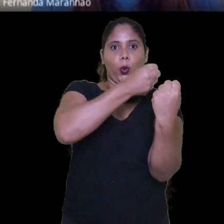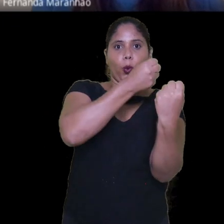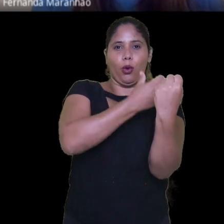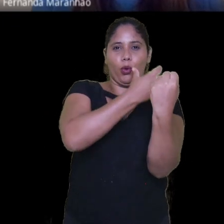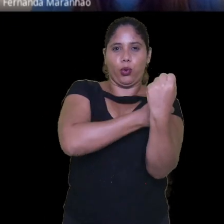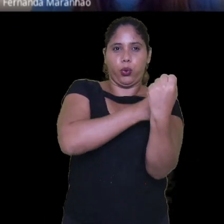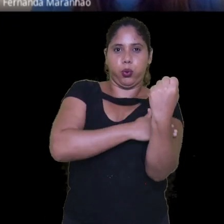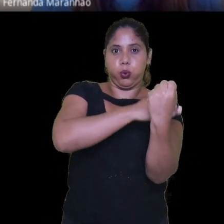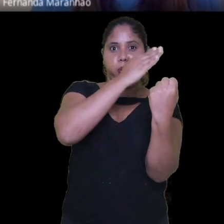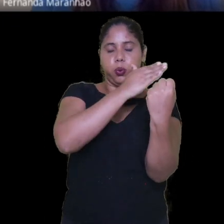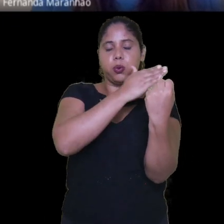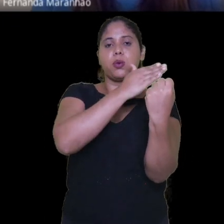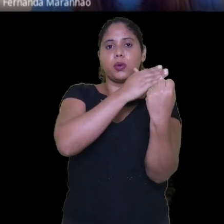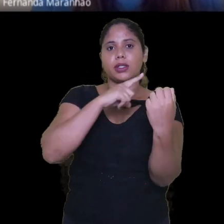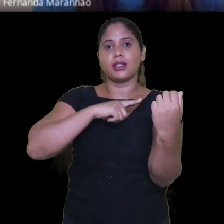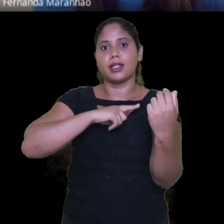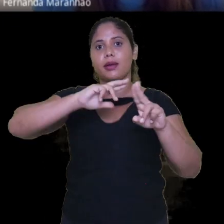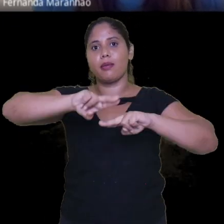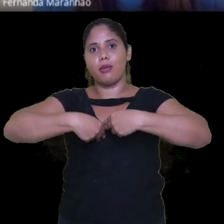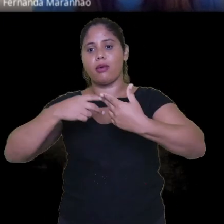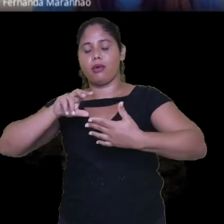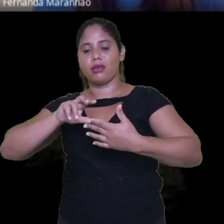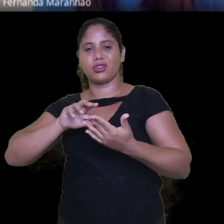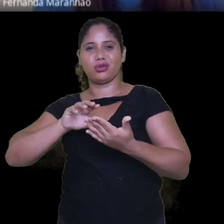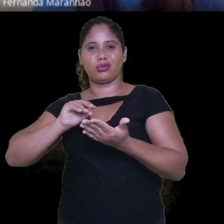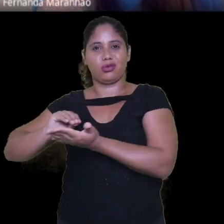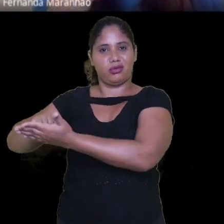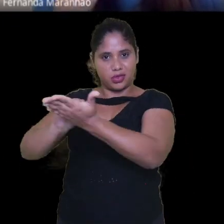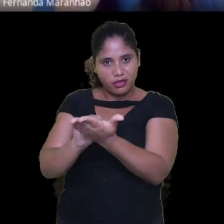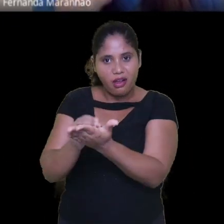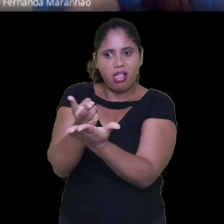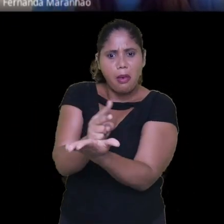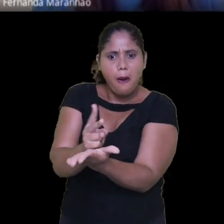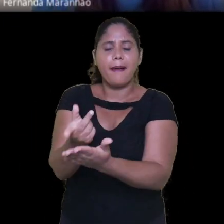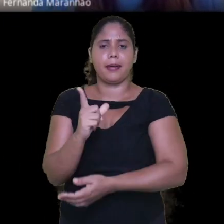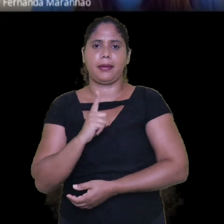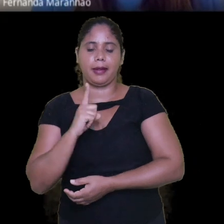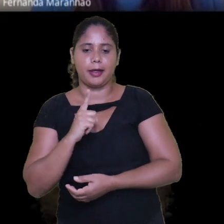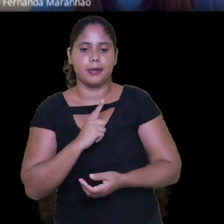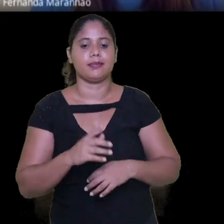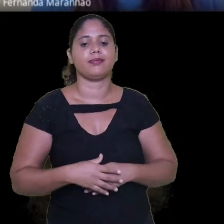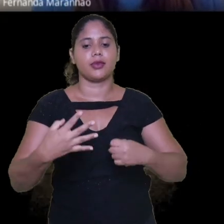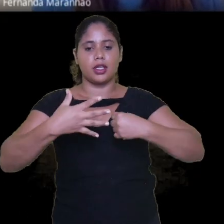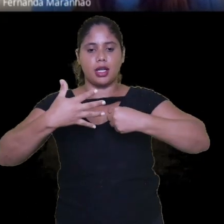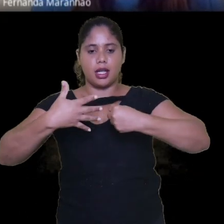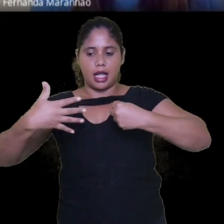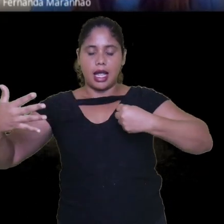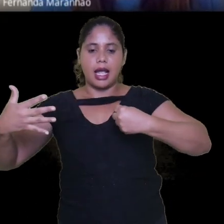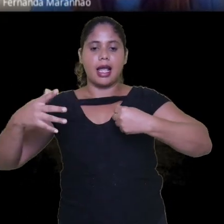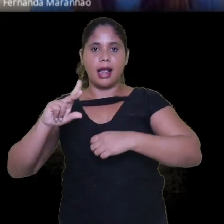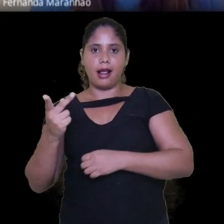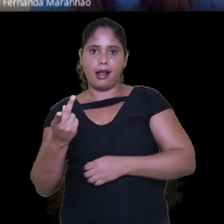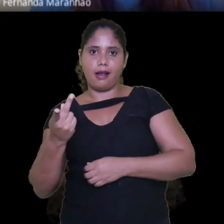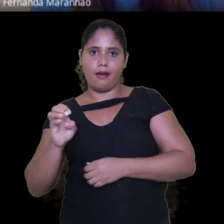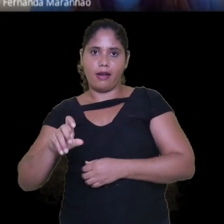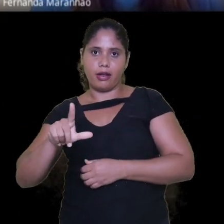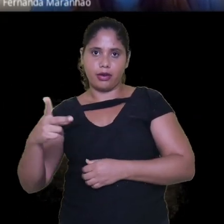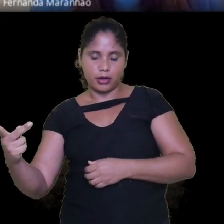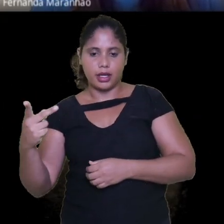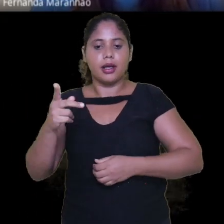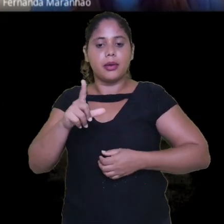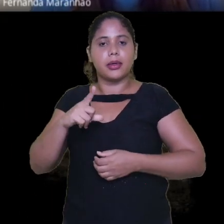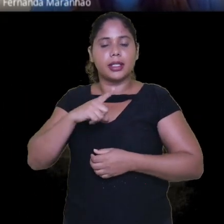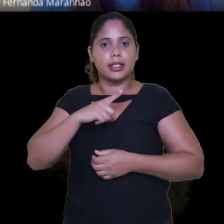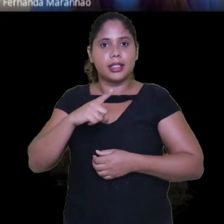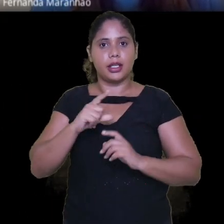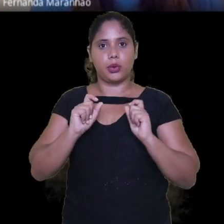no contexto da insuficiência placentária. O nosso próximo slide coloca para a gente quais são os critérios de gravidade, então